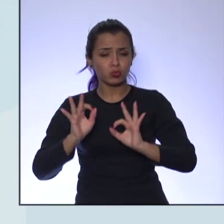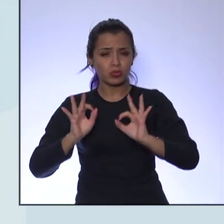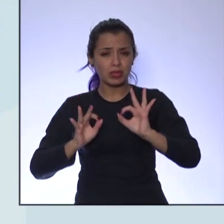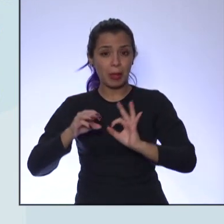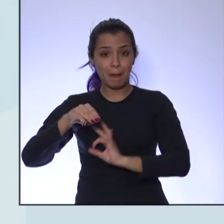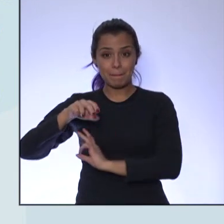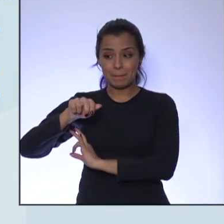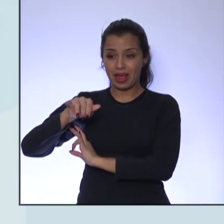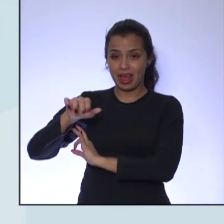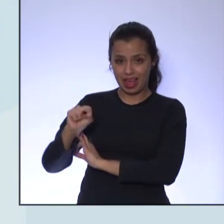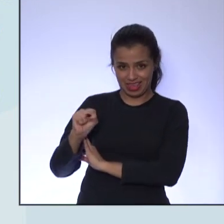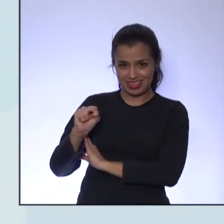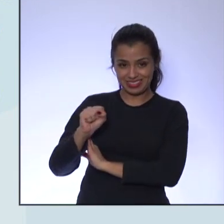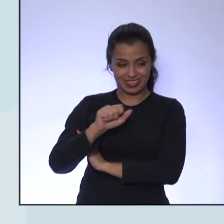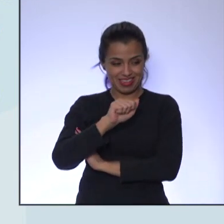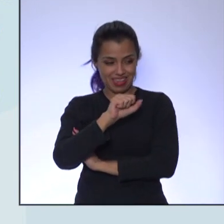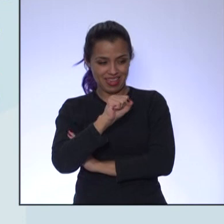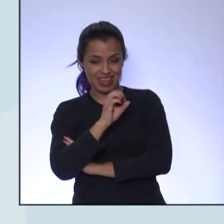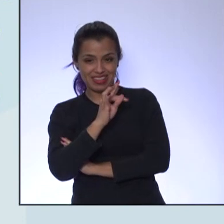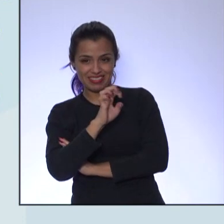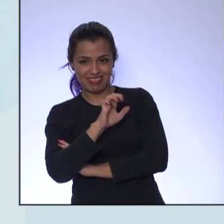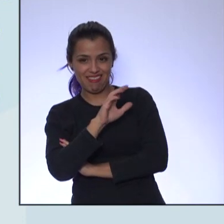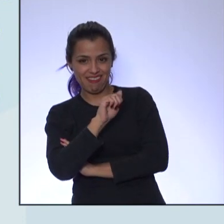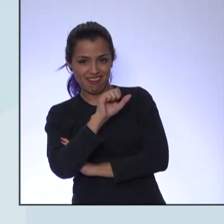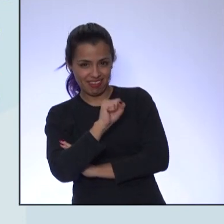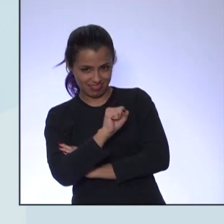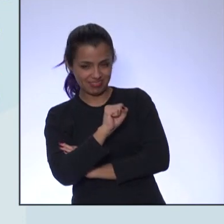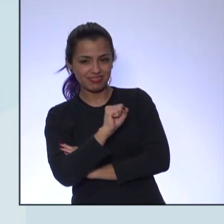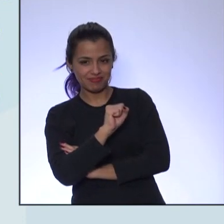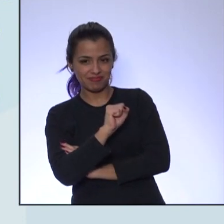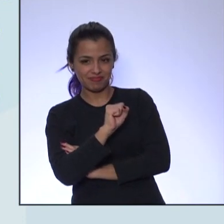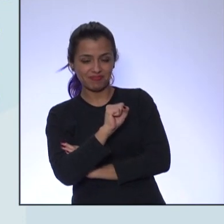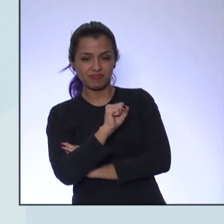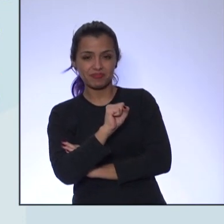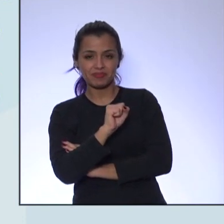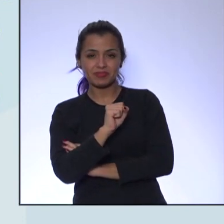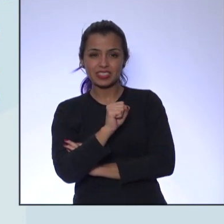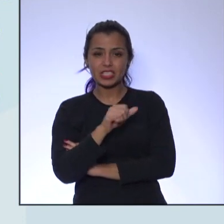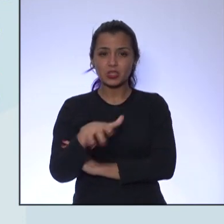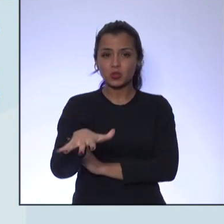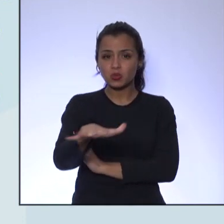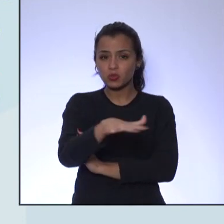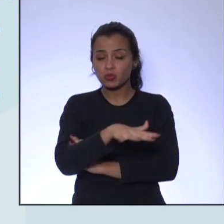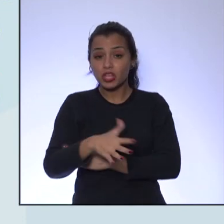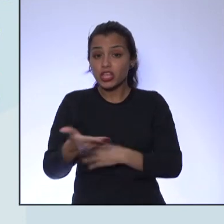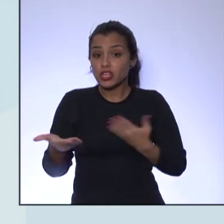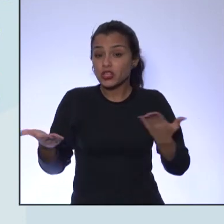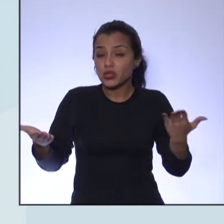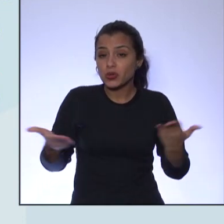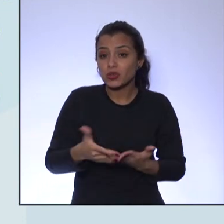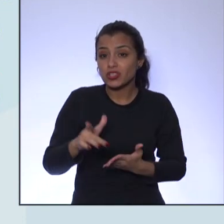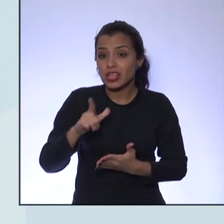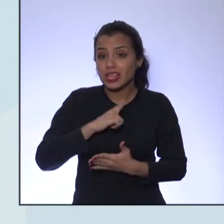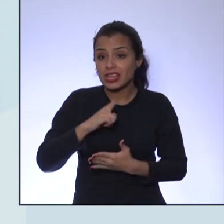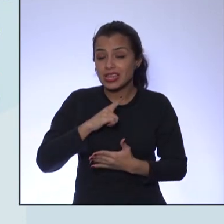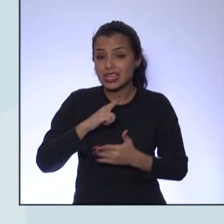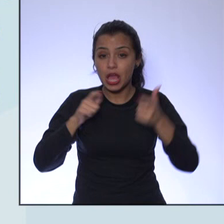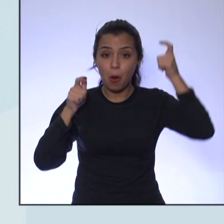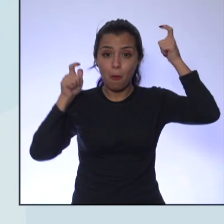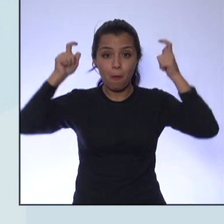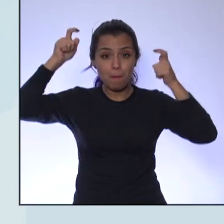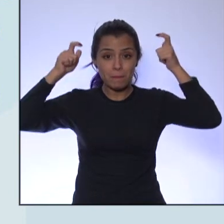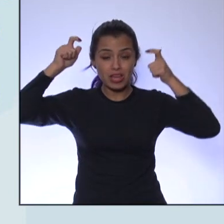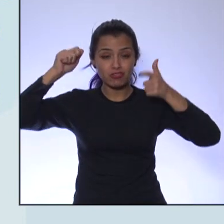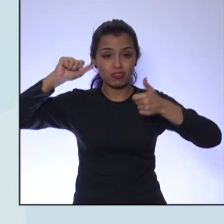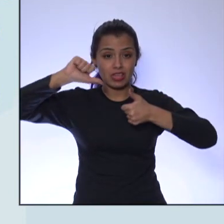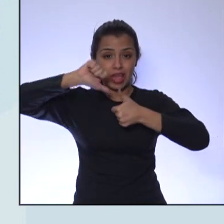sofisticação, de várias técnicas, os maias e os astecas, no território que hoje compõe o México e a América